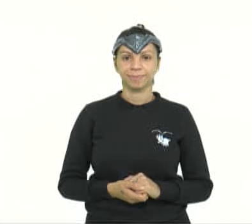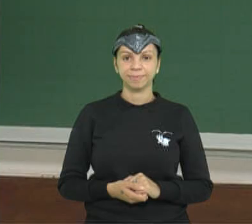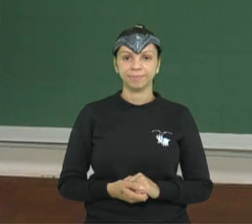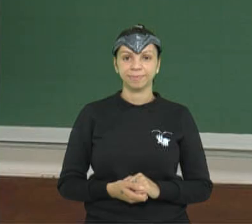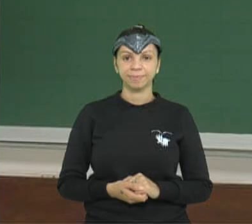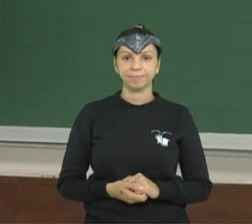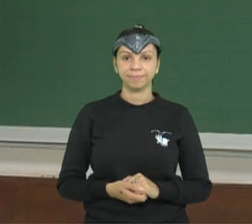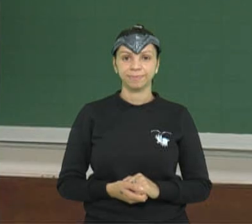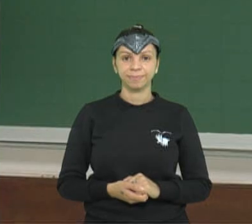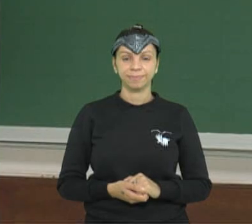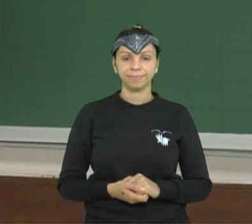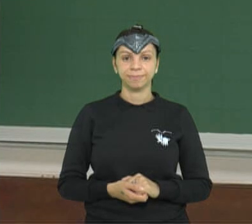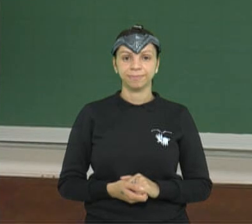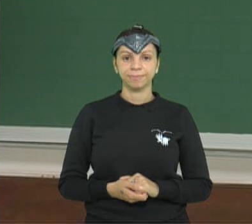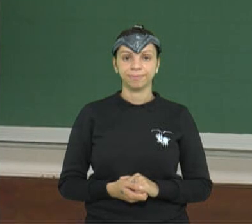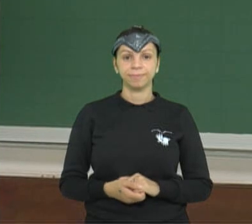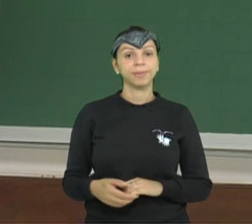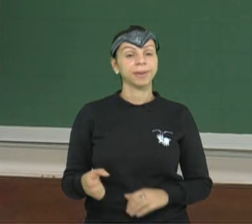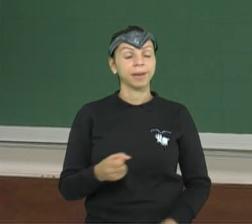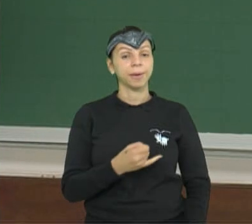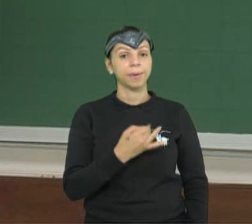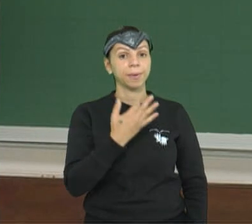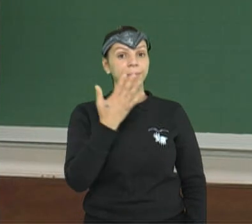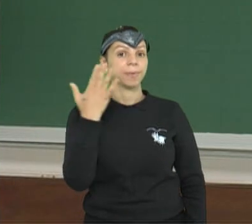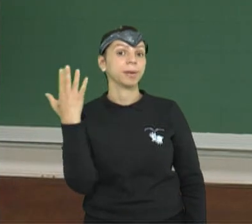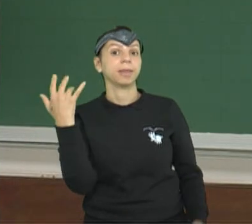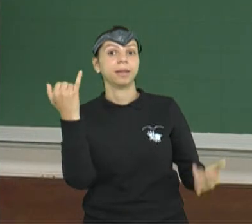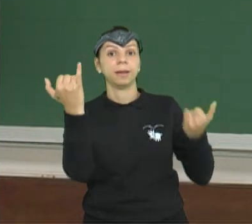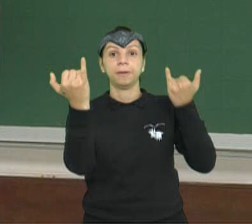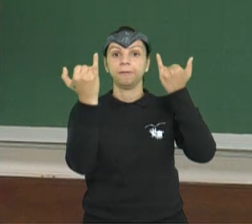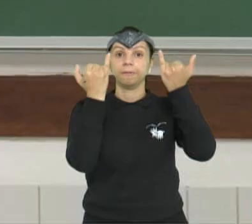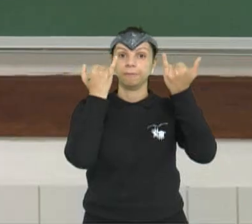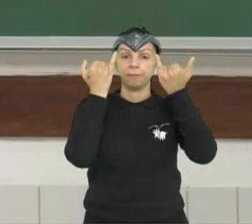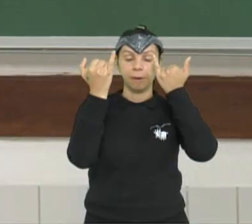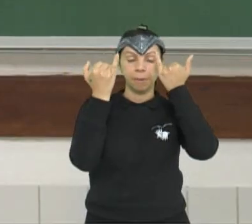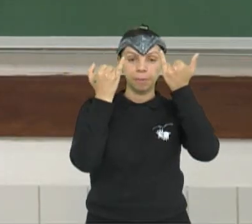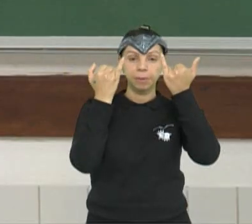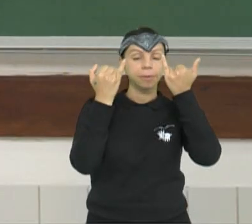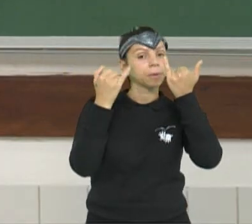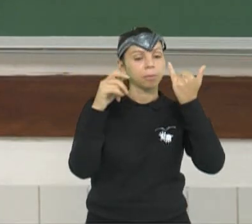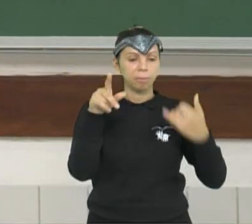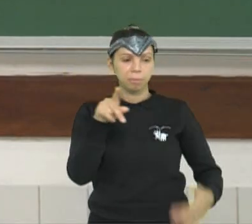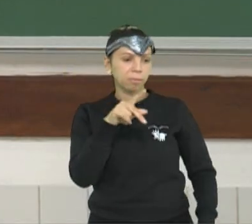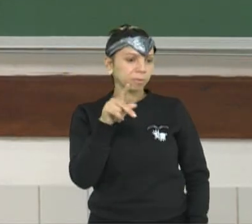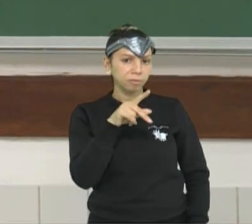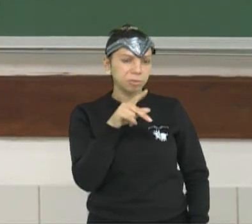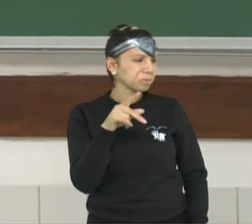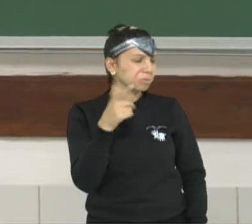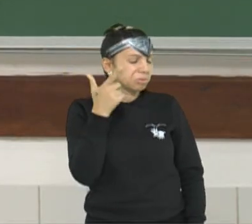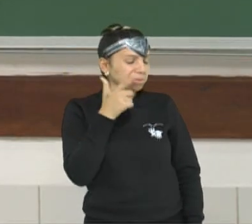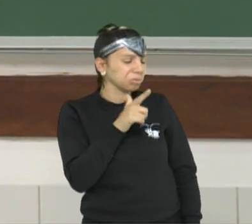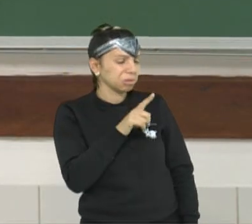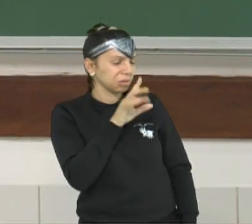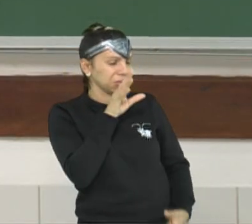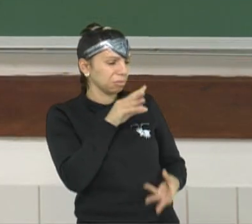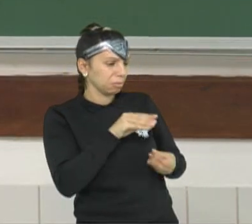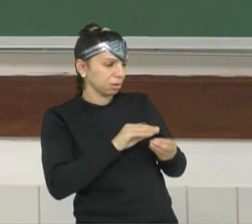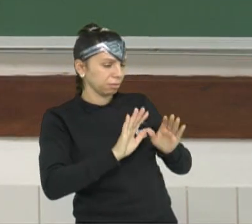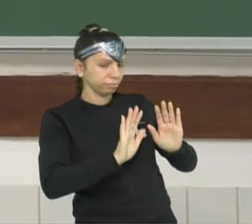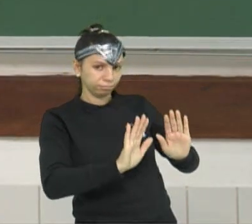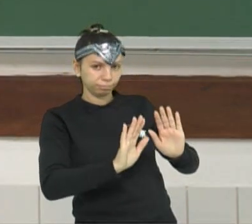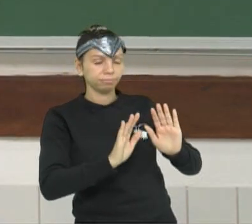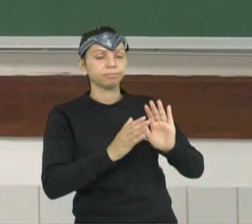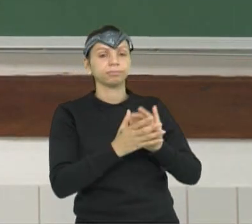Brazil. Olha quanta informação! Teacher, tem algumas coisas que eu não consegui entender. Don't